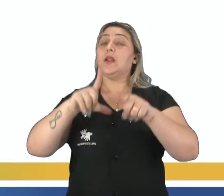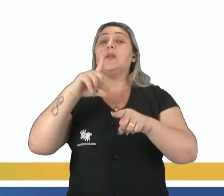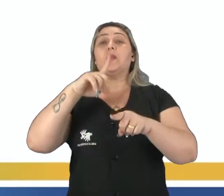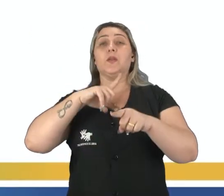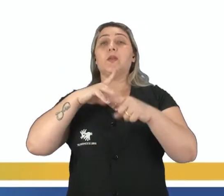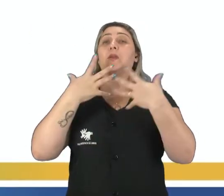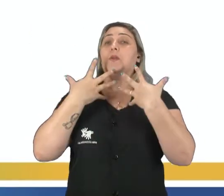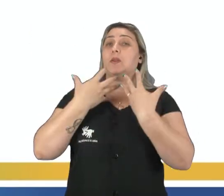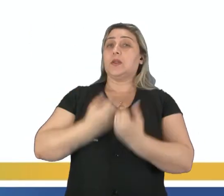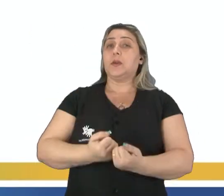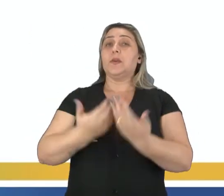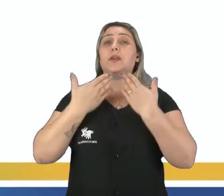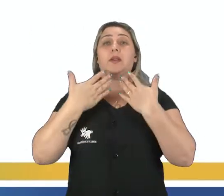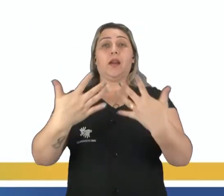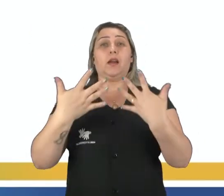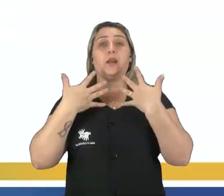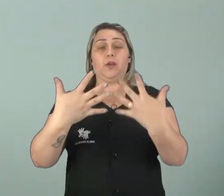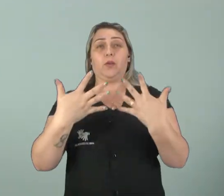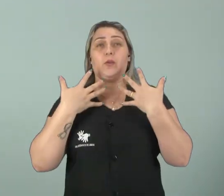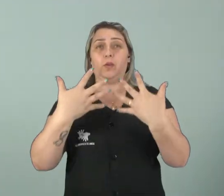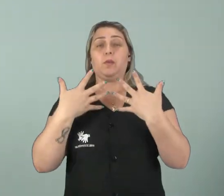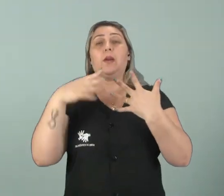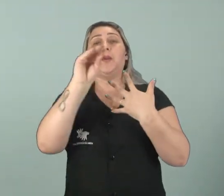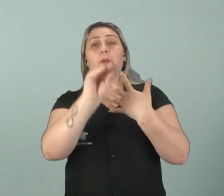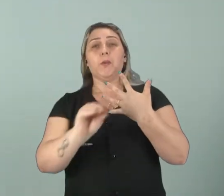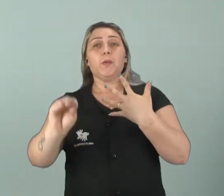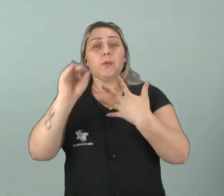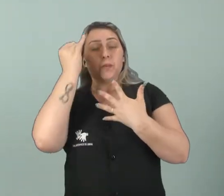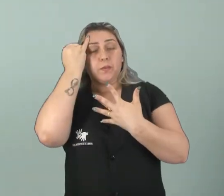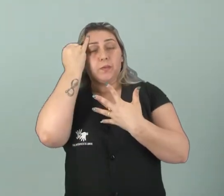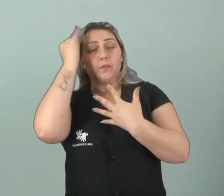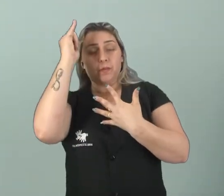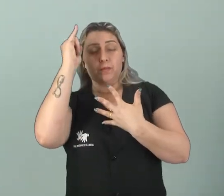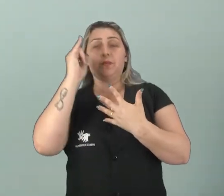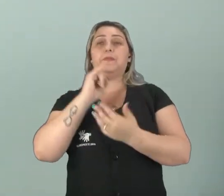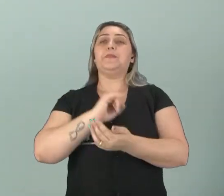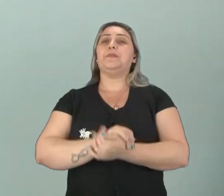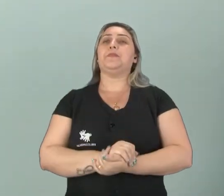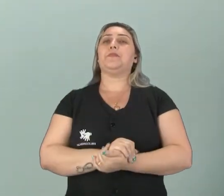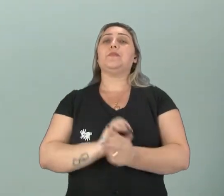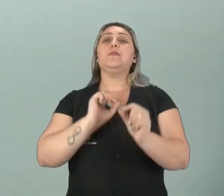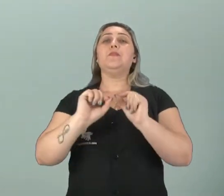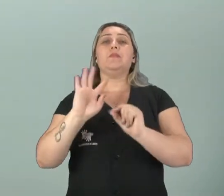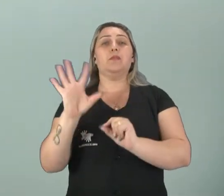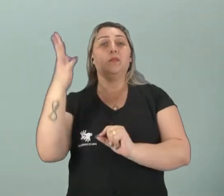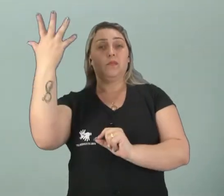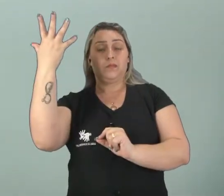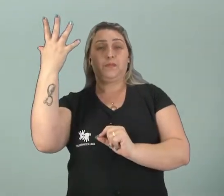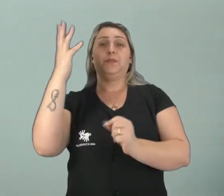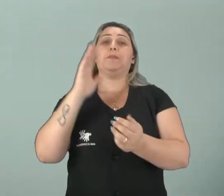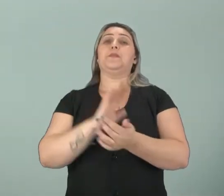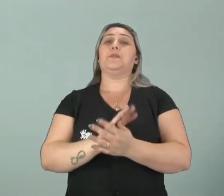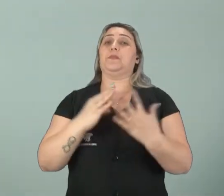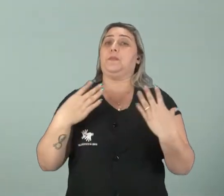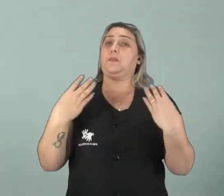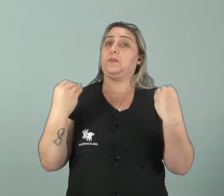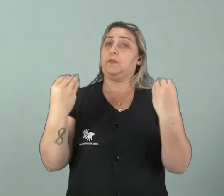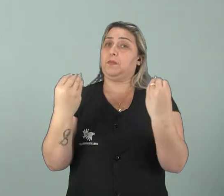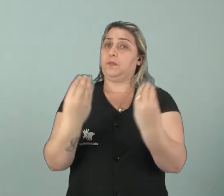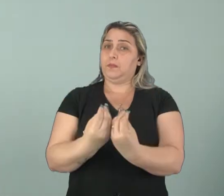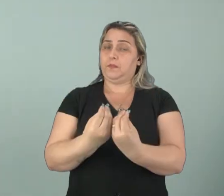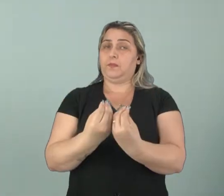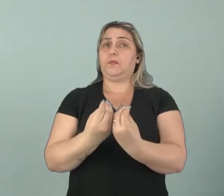estou falando de receber, que é para ter essa ideia de passagem, né? Então, quando o corpo recebe calor, o que vai acontecer com essas partículas